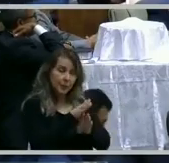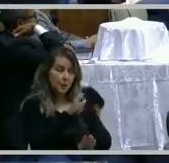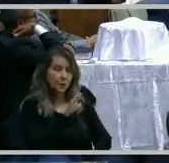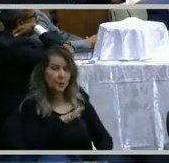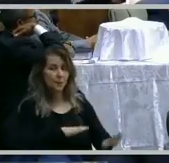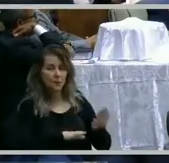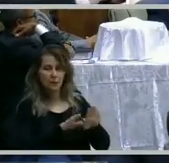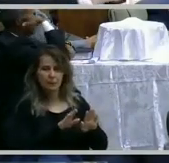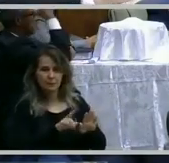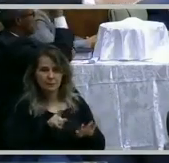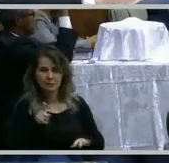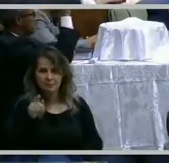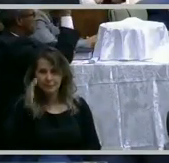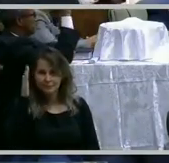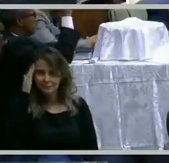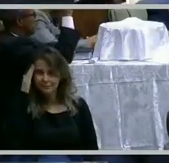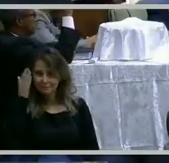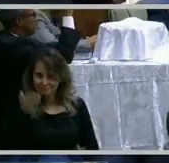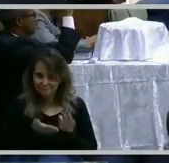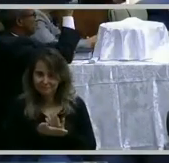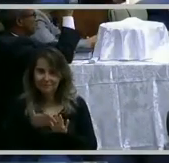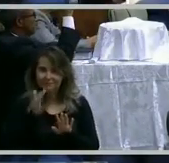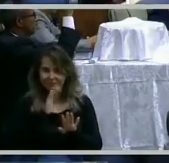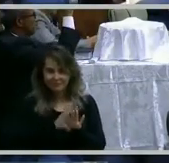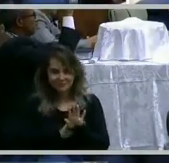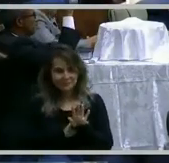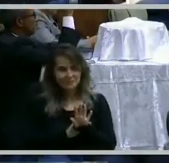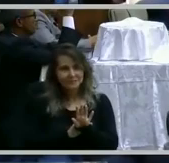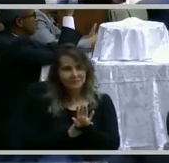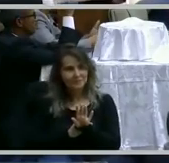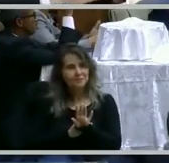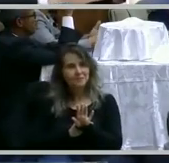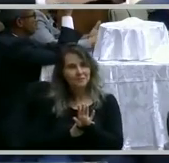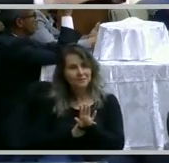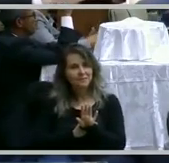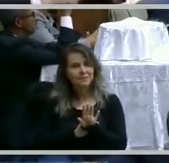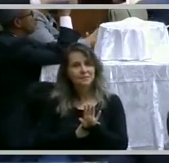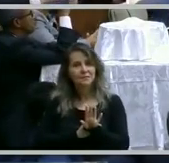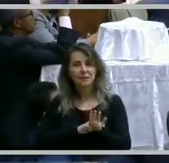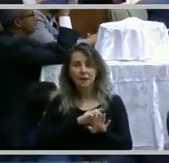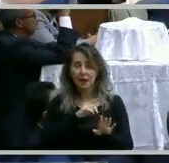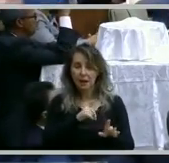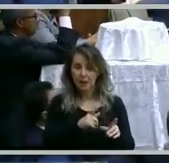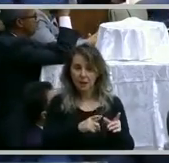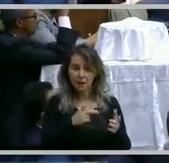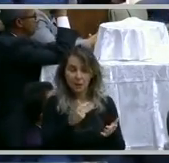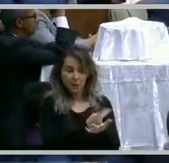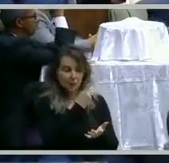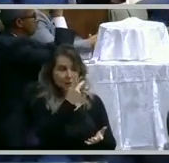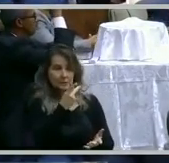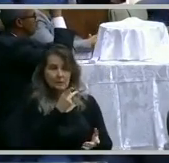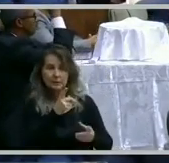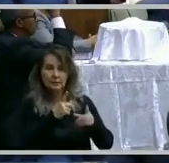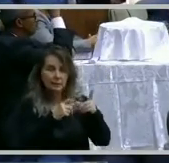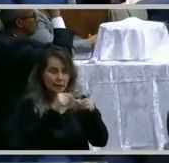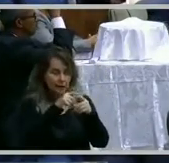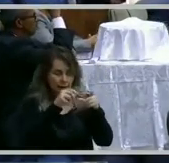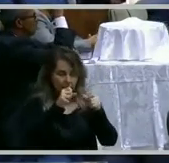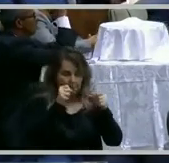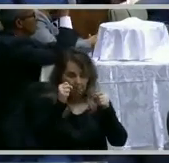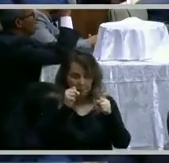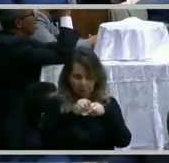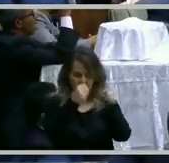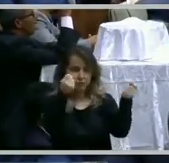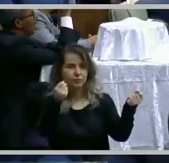Quem está entendendo? E vai pedaço de estrela para todo canto. Seja essa estrelinha aí, ô